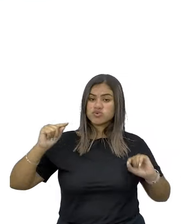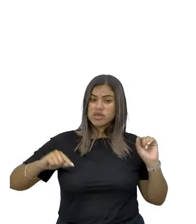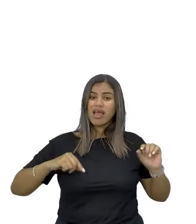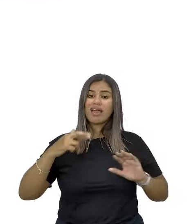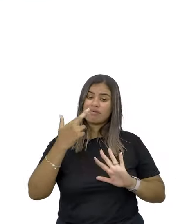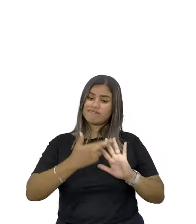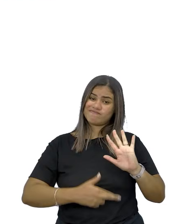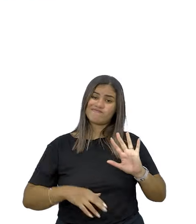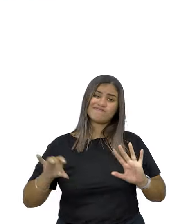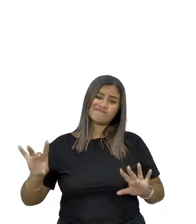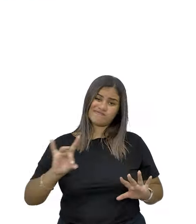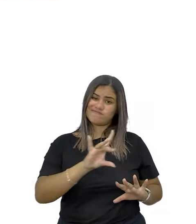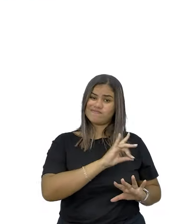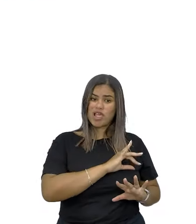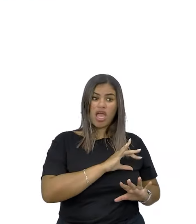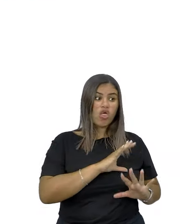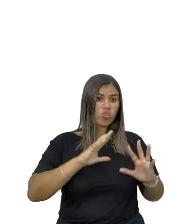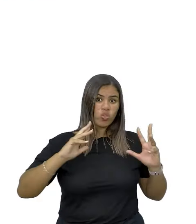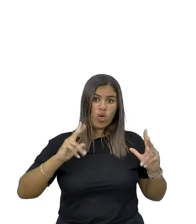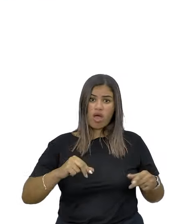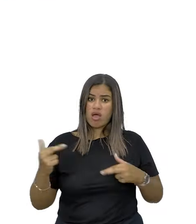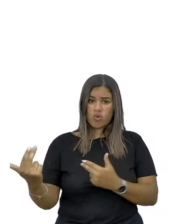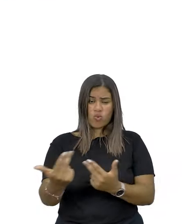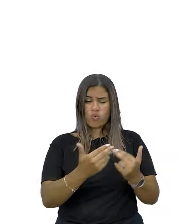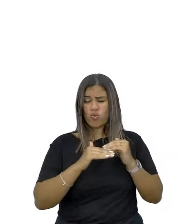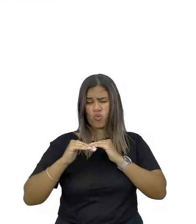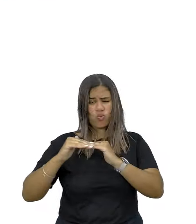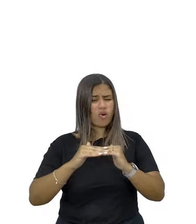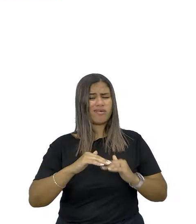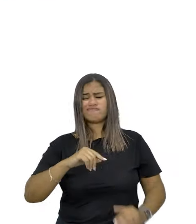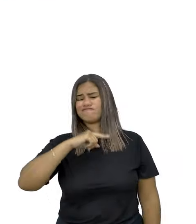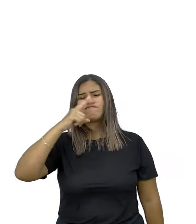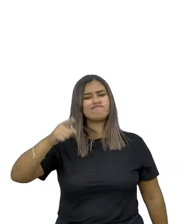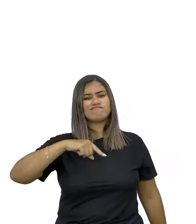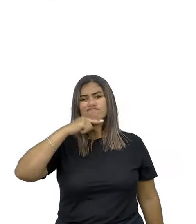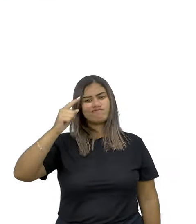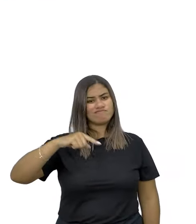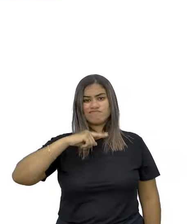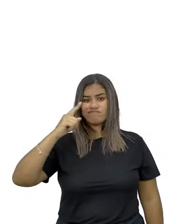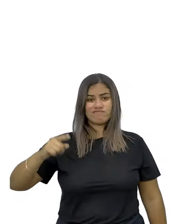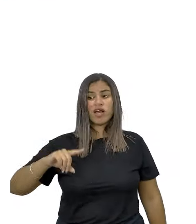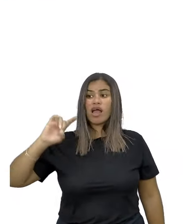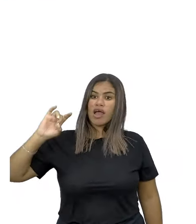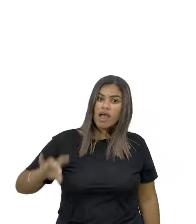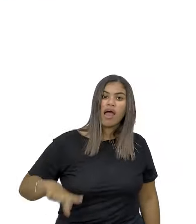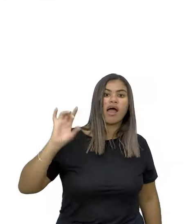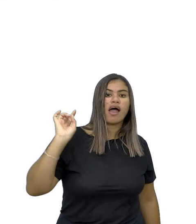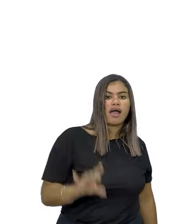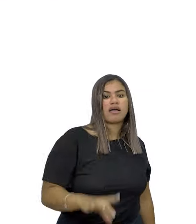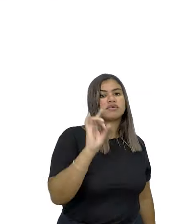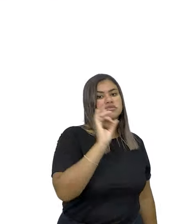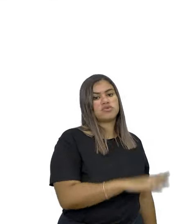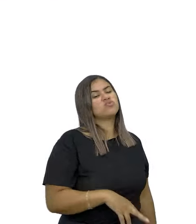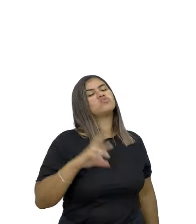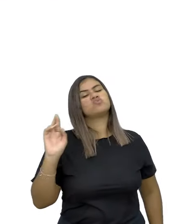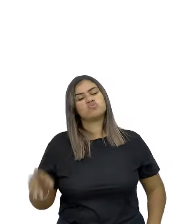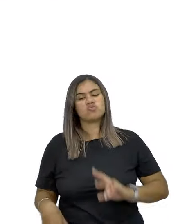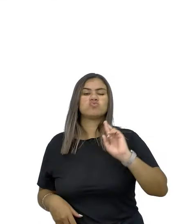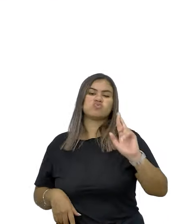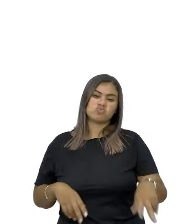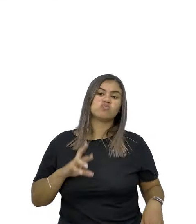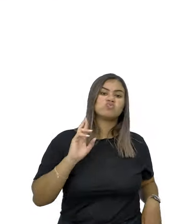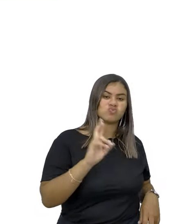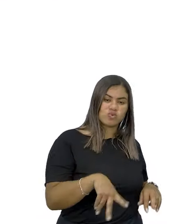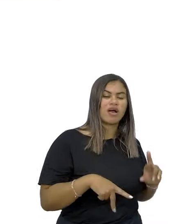receita individualizada, não uma receita que dá para a gente aplicar no estado inteiro com todos os alunos. Para cada aluno ou para cada turma, eu